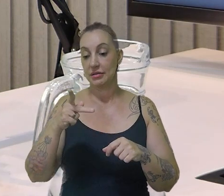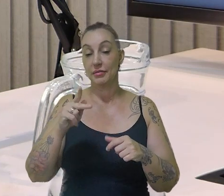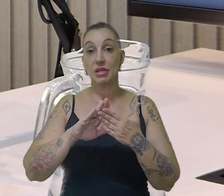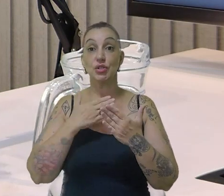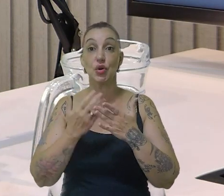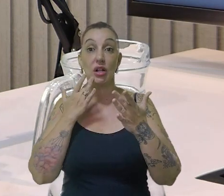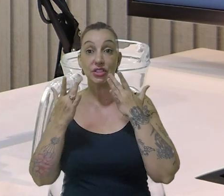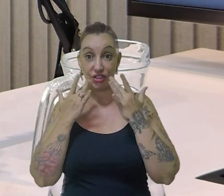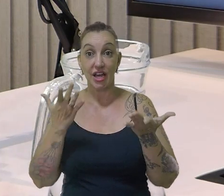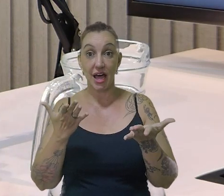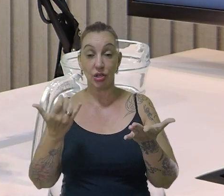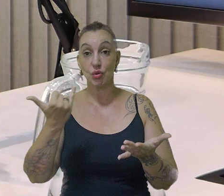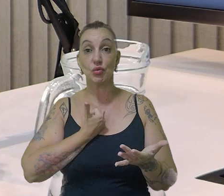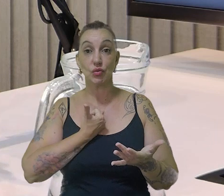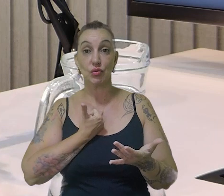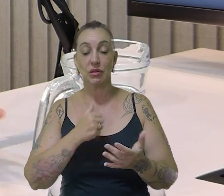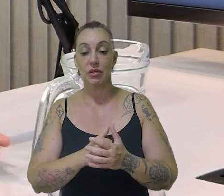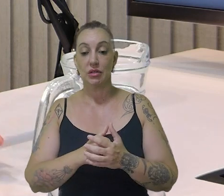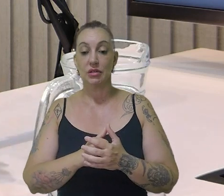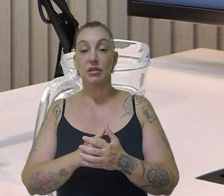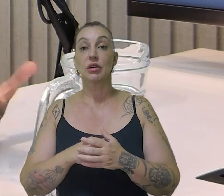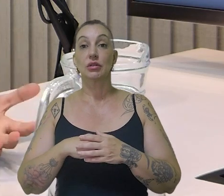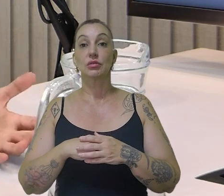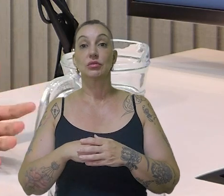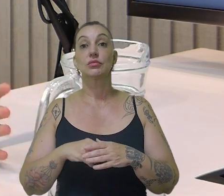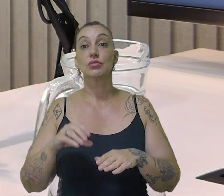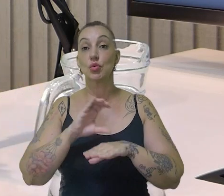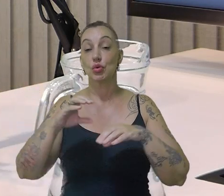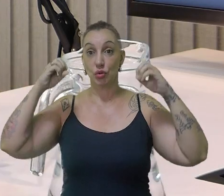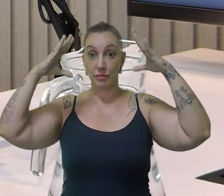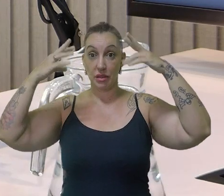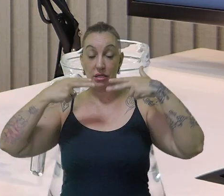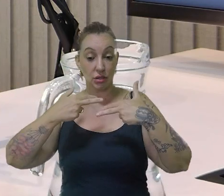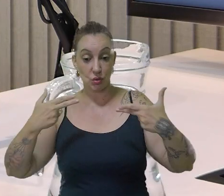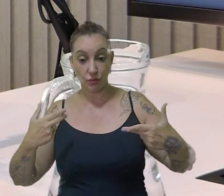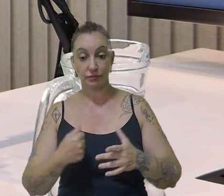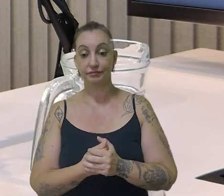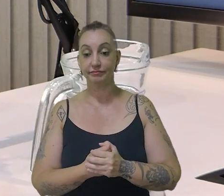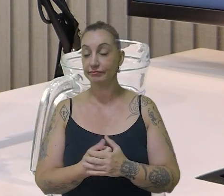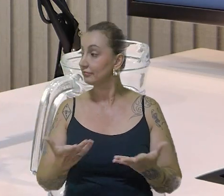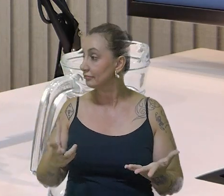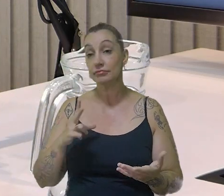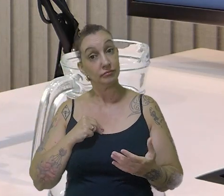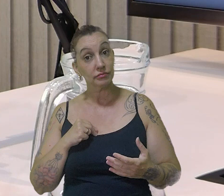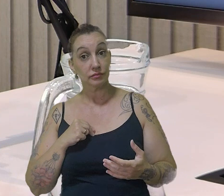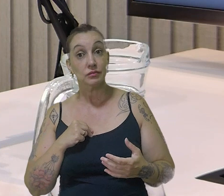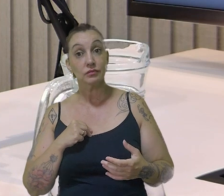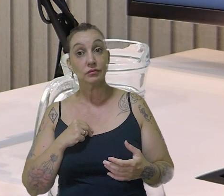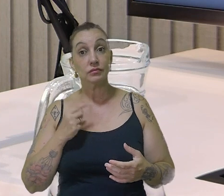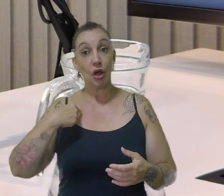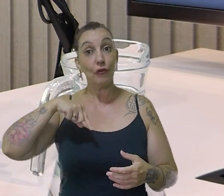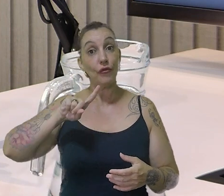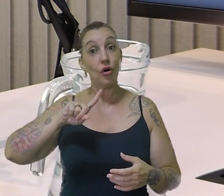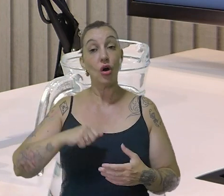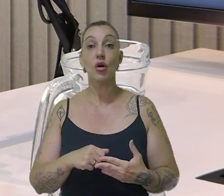de teatro que é uma escola que tem curso de iluminação entre outros uhum eh e aí eu falei pô vou vou